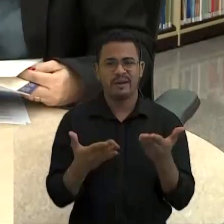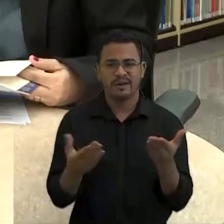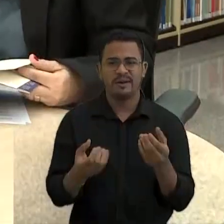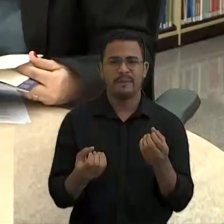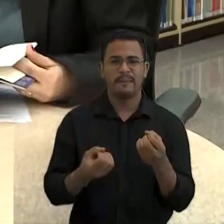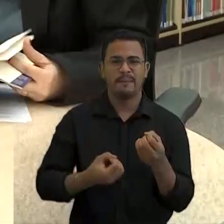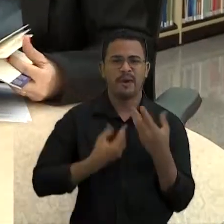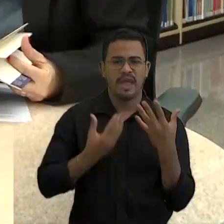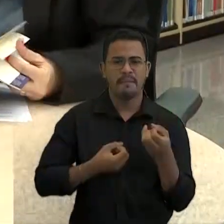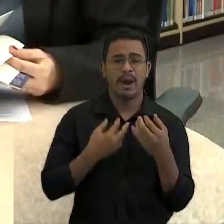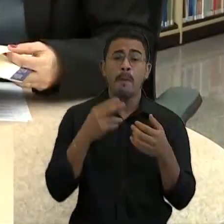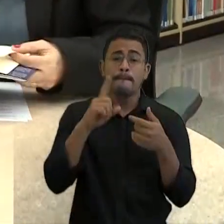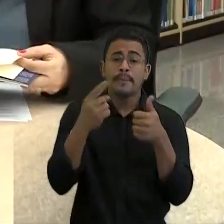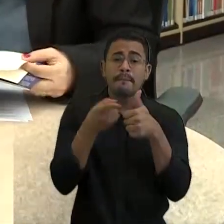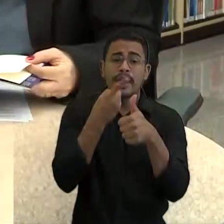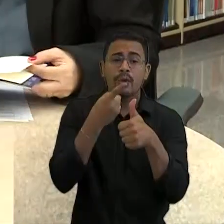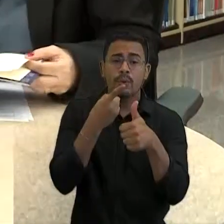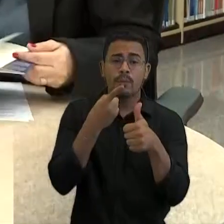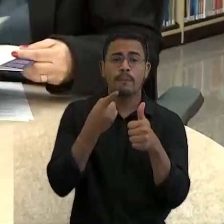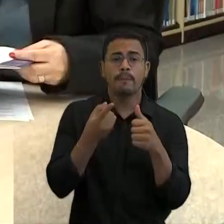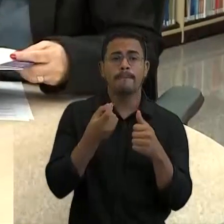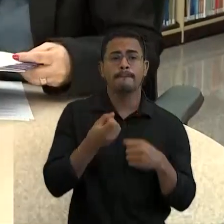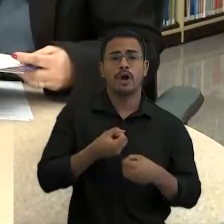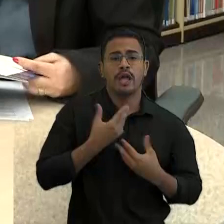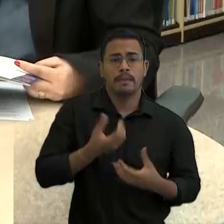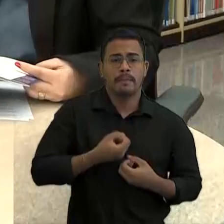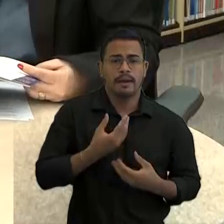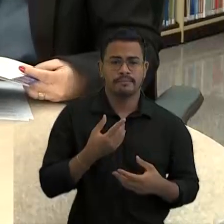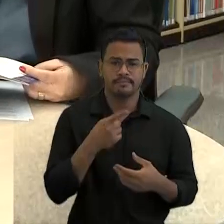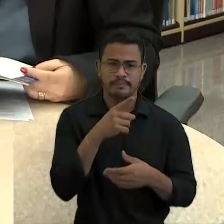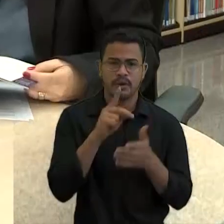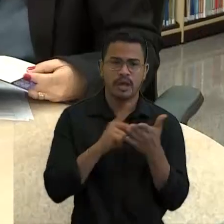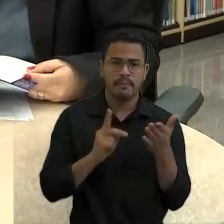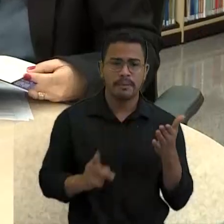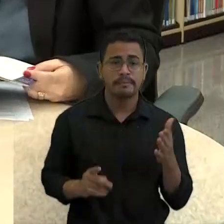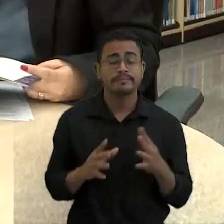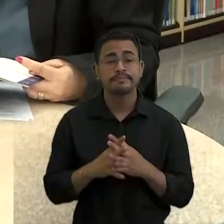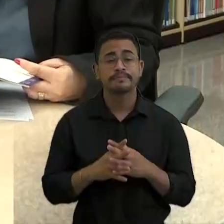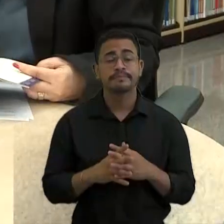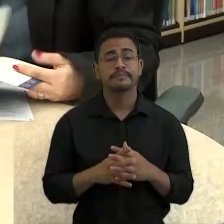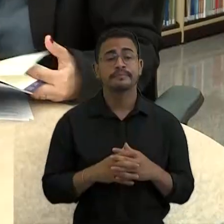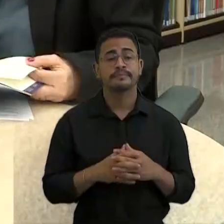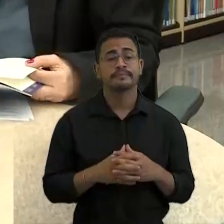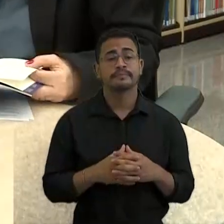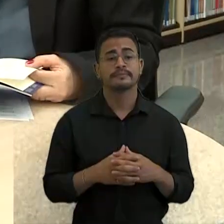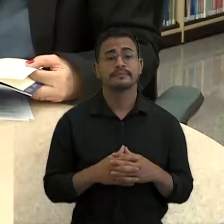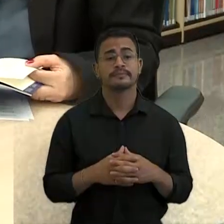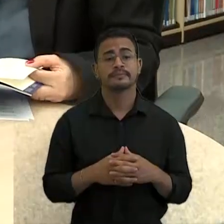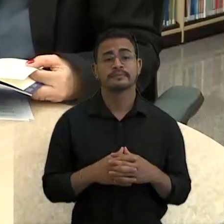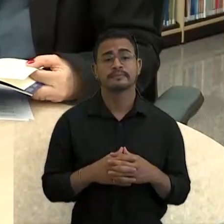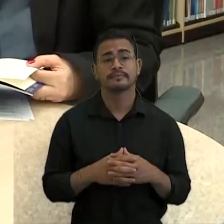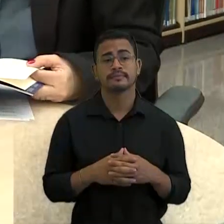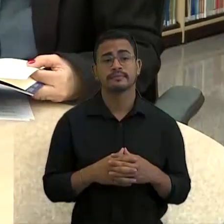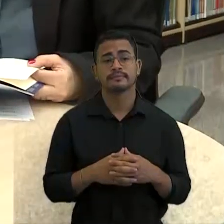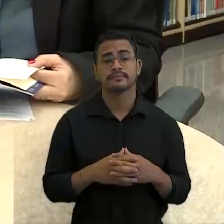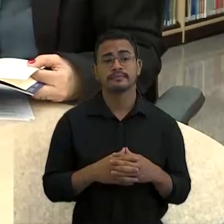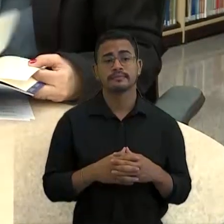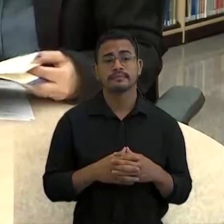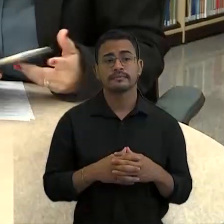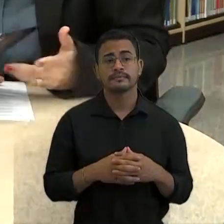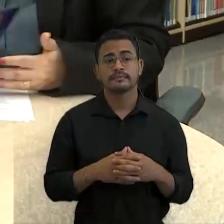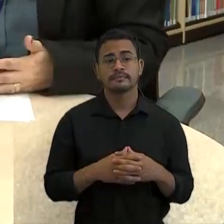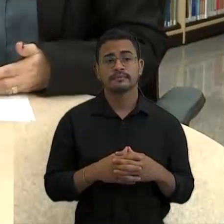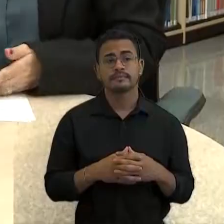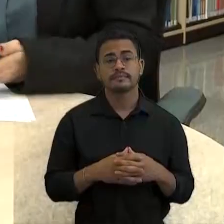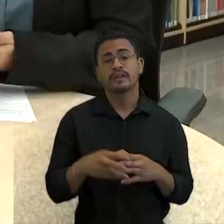justamente o primeiro poema, que... Esse é lindo. Vai dar um